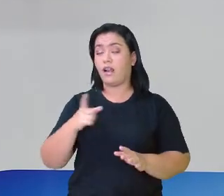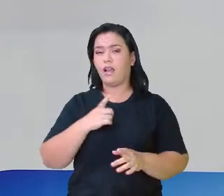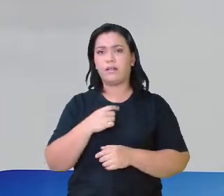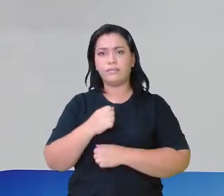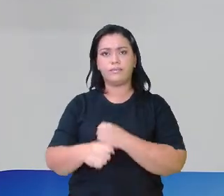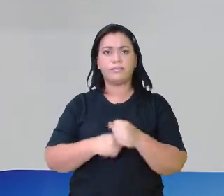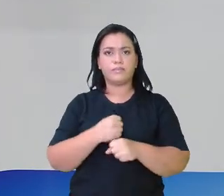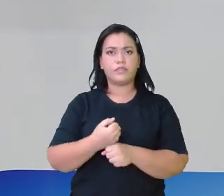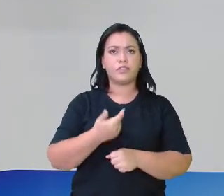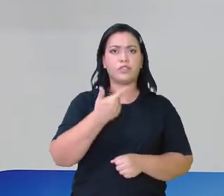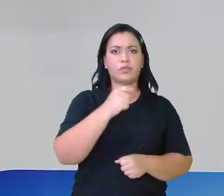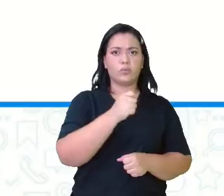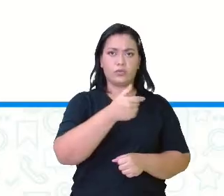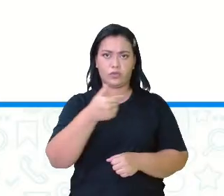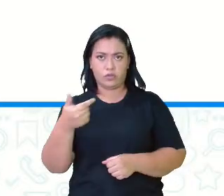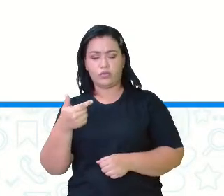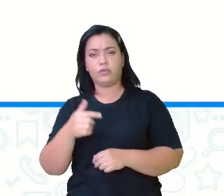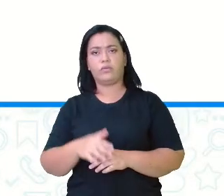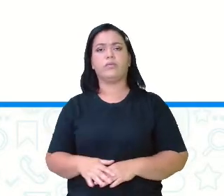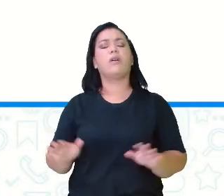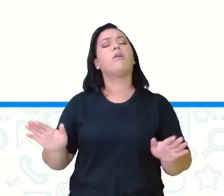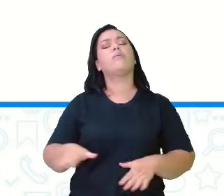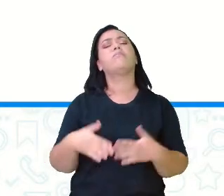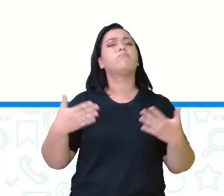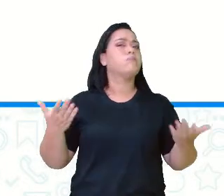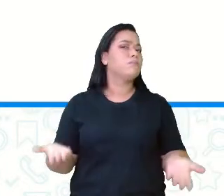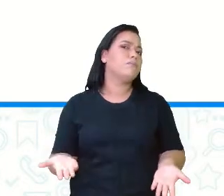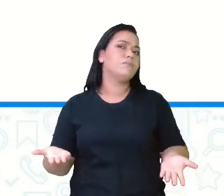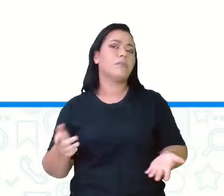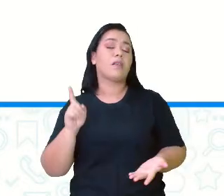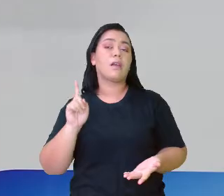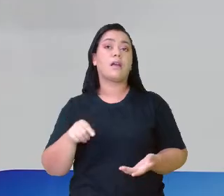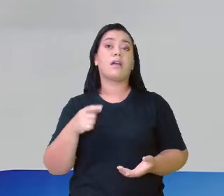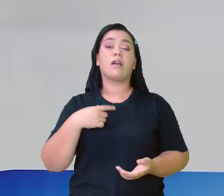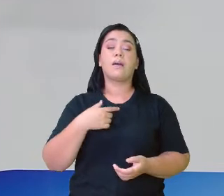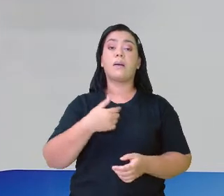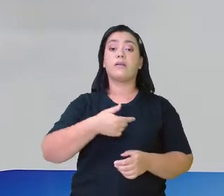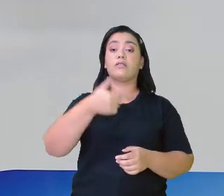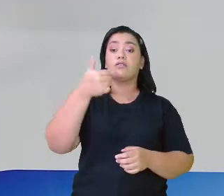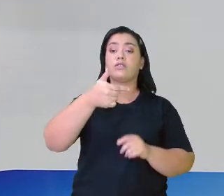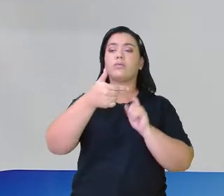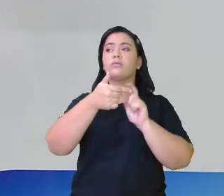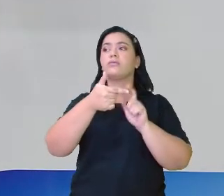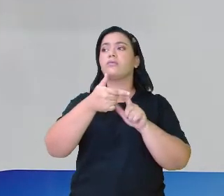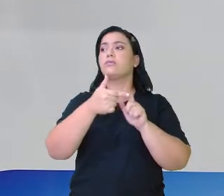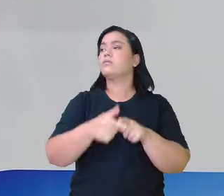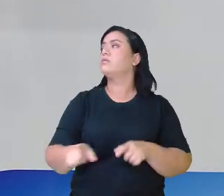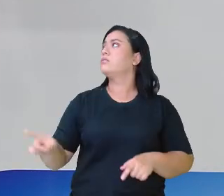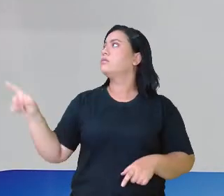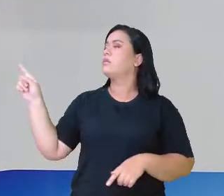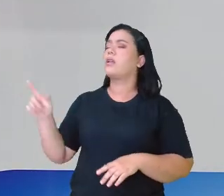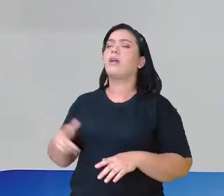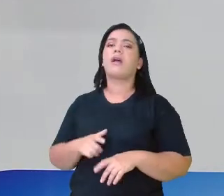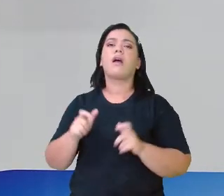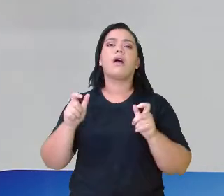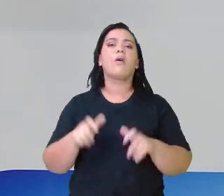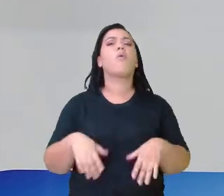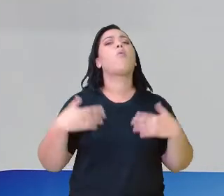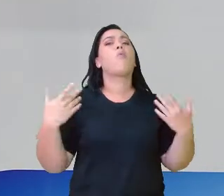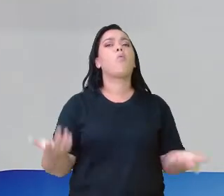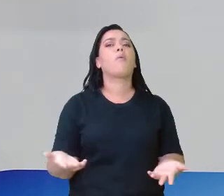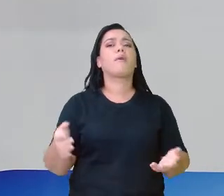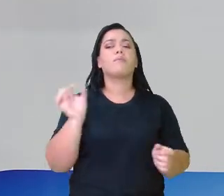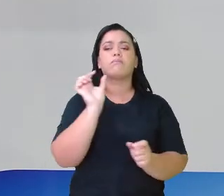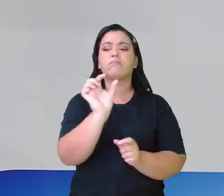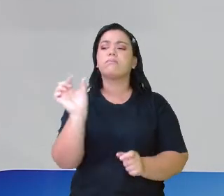de 2022. Onde é que vai ficar esse primeiro 2 aí do 2022?